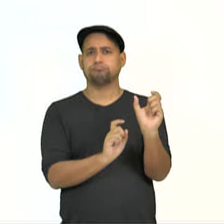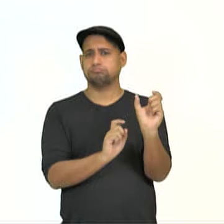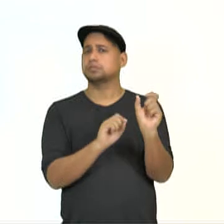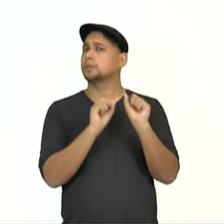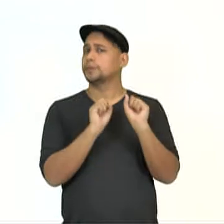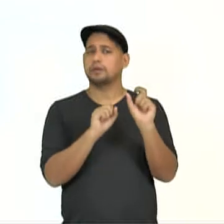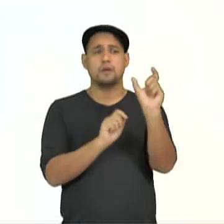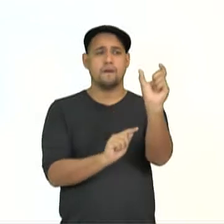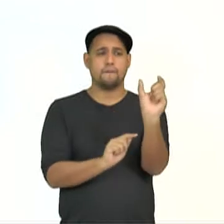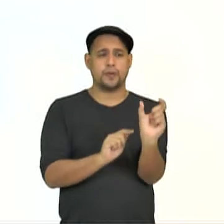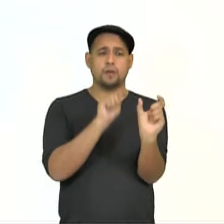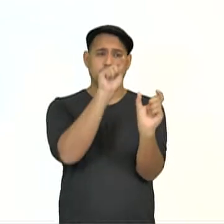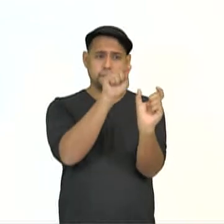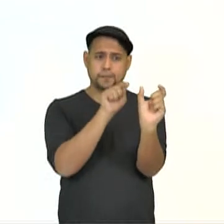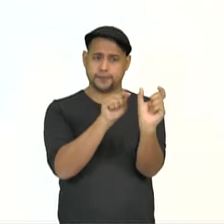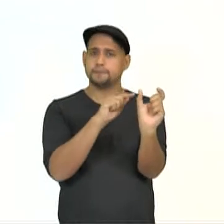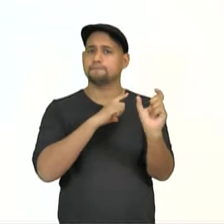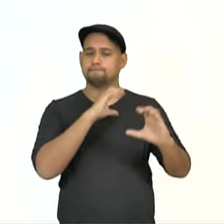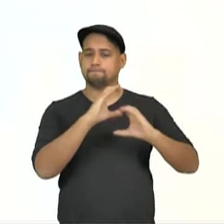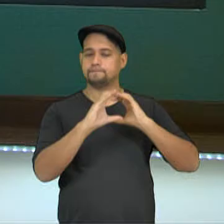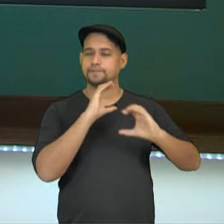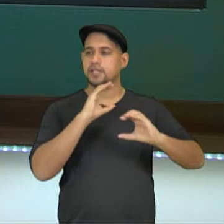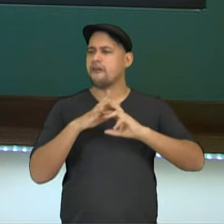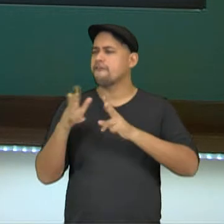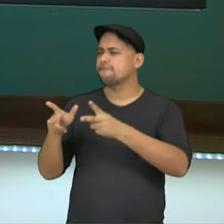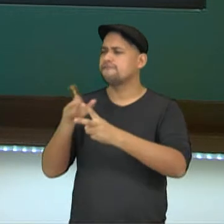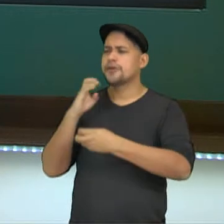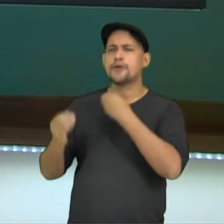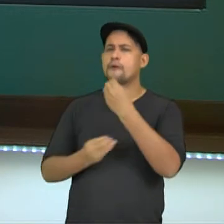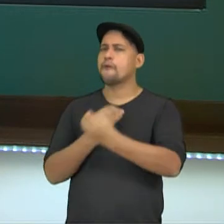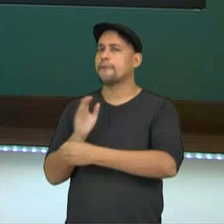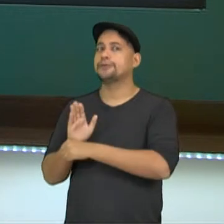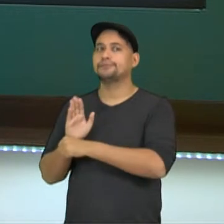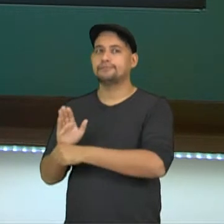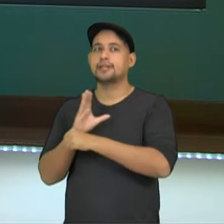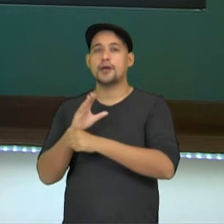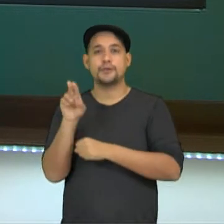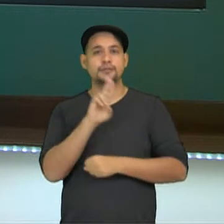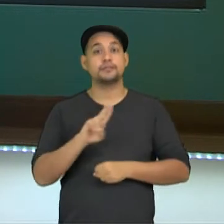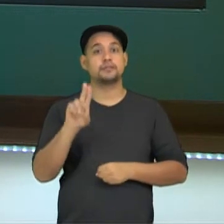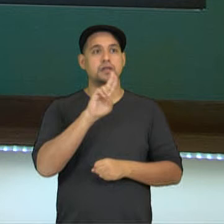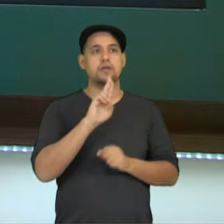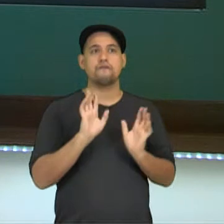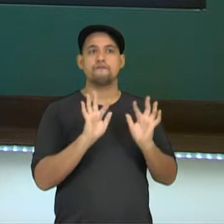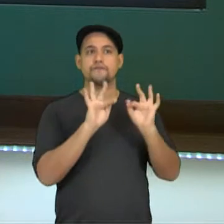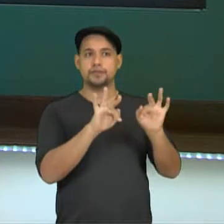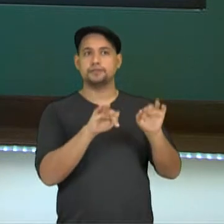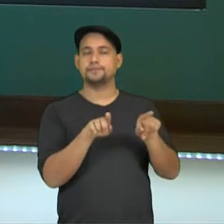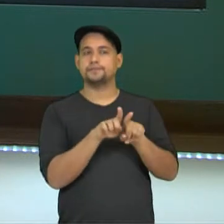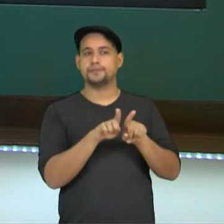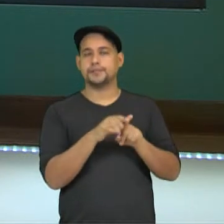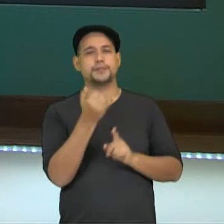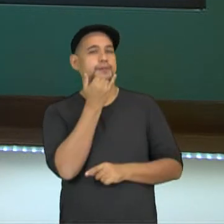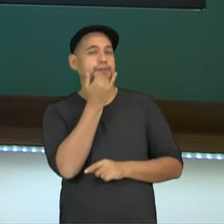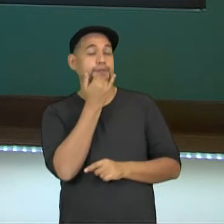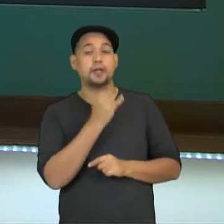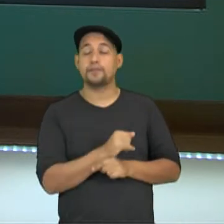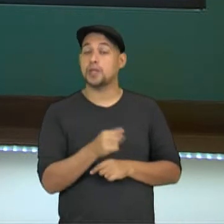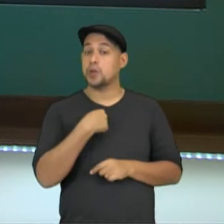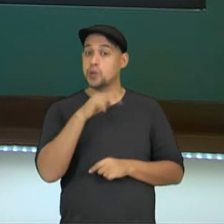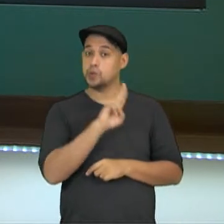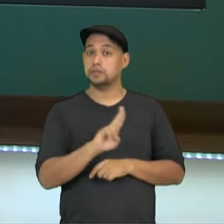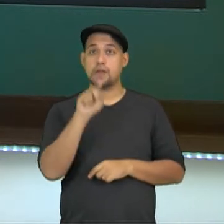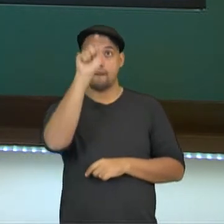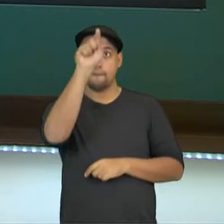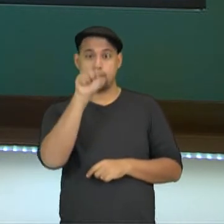algum tipo de comunicação. Veja como ajudar aqui, ó, utilizei o ponto final numa frase, eu utilizei o